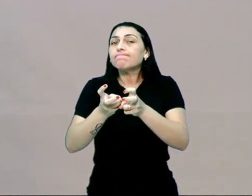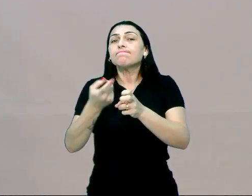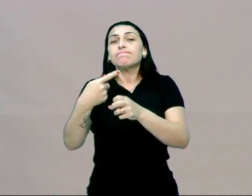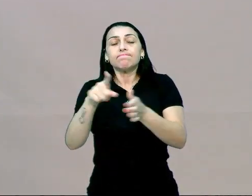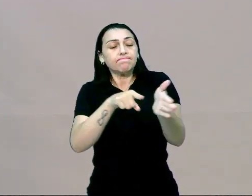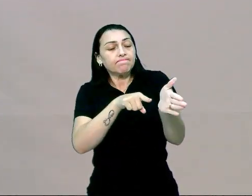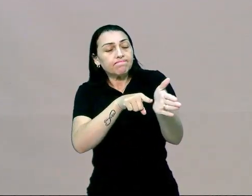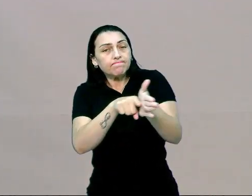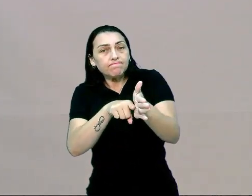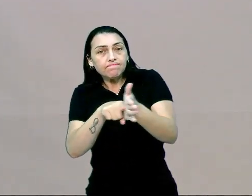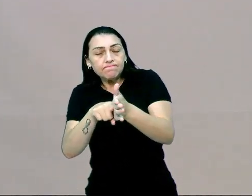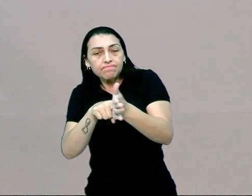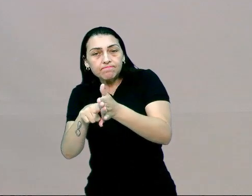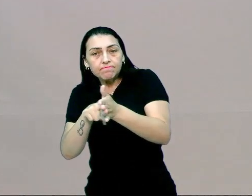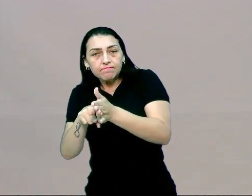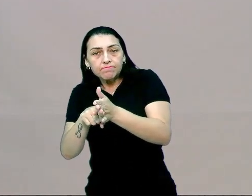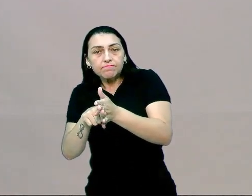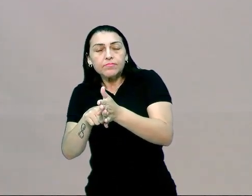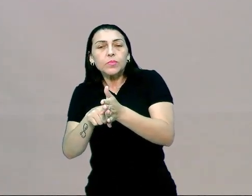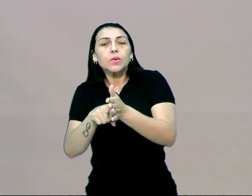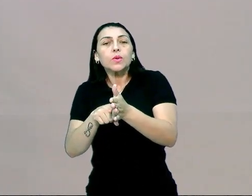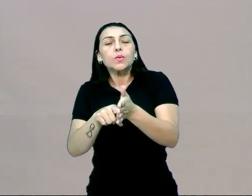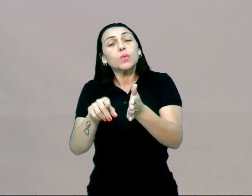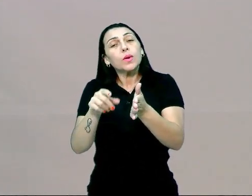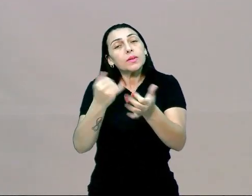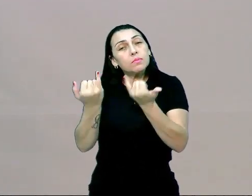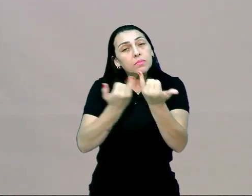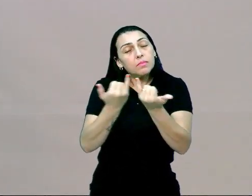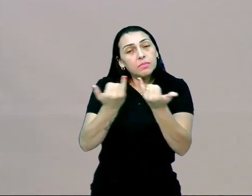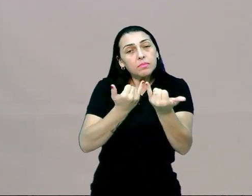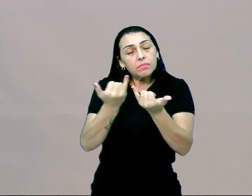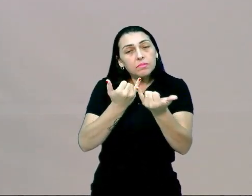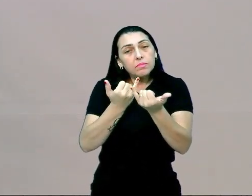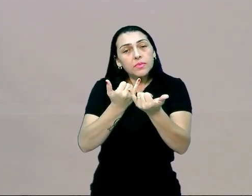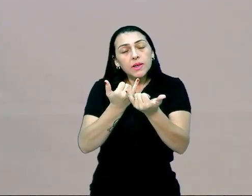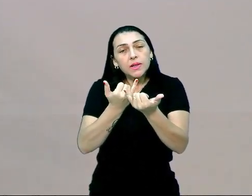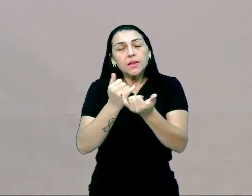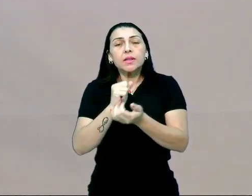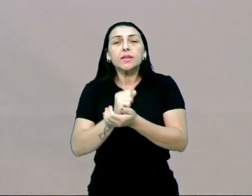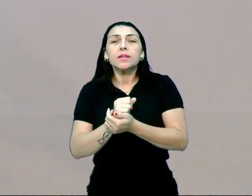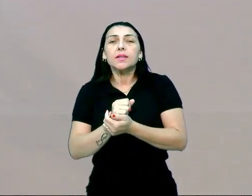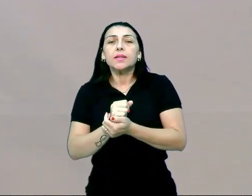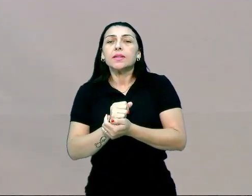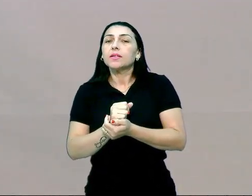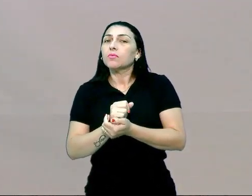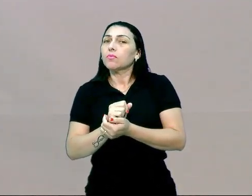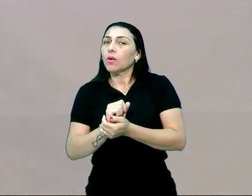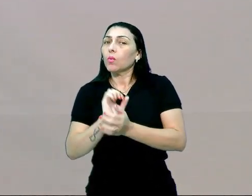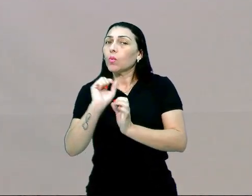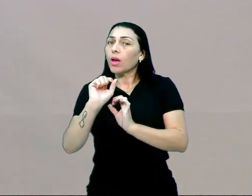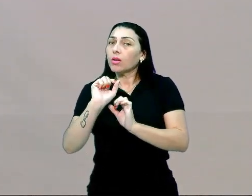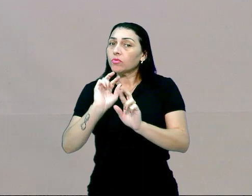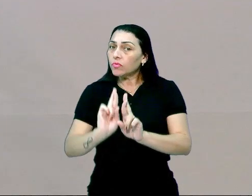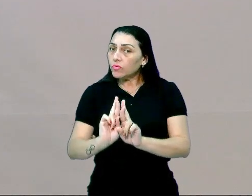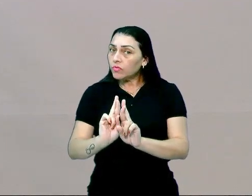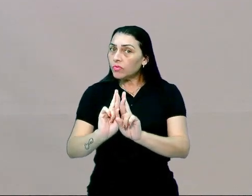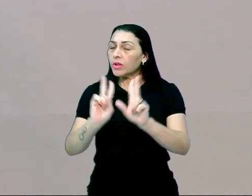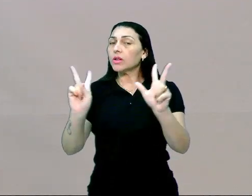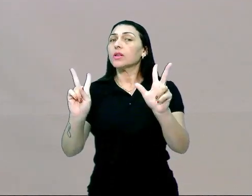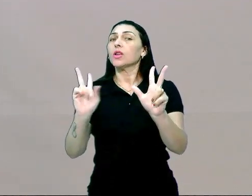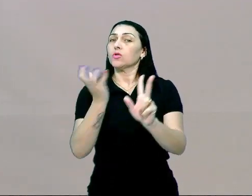sua pesquisa, que os atuais dados, eles, digamos assim, não vão divergir, eu não